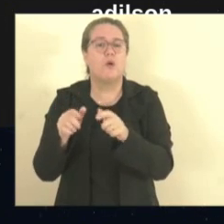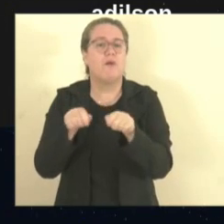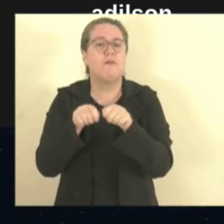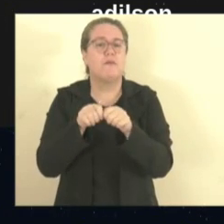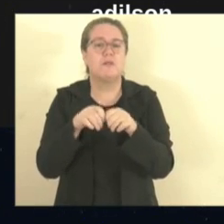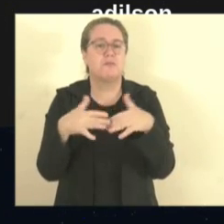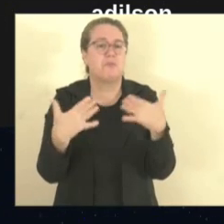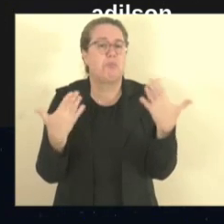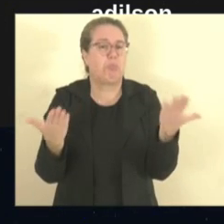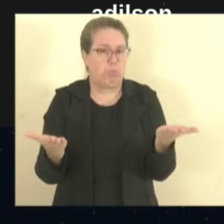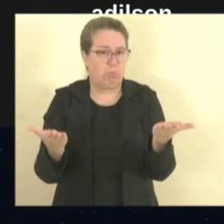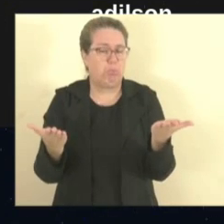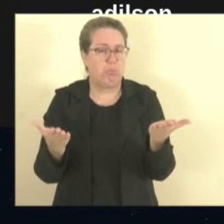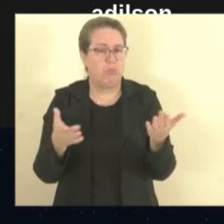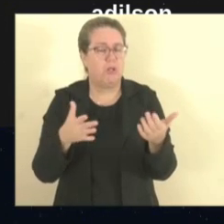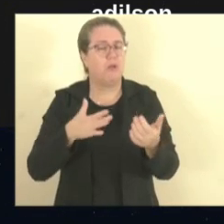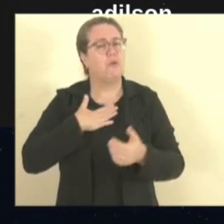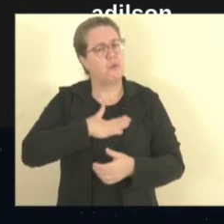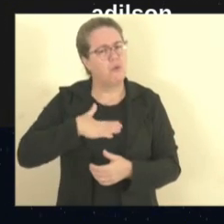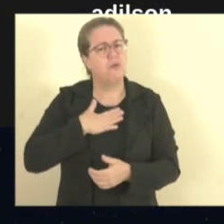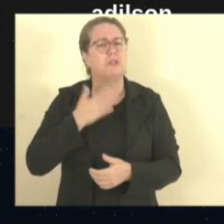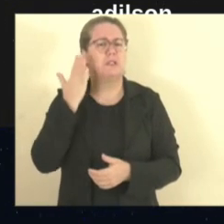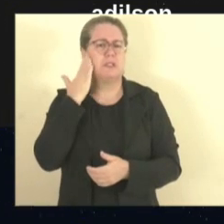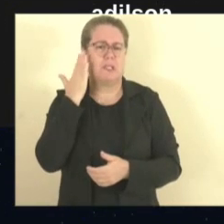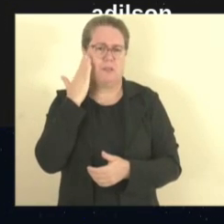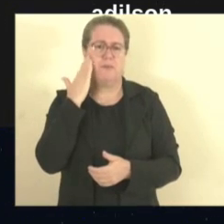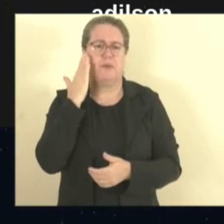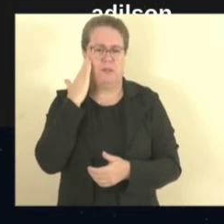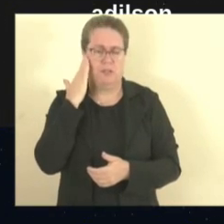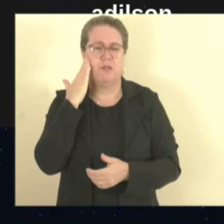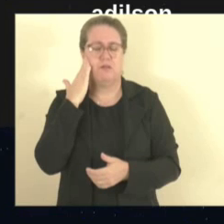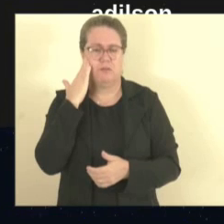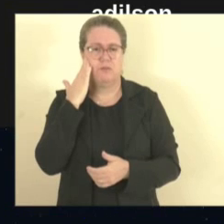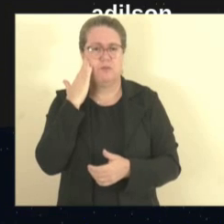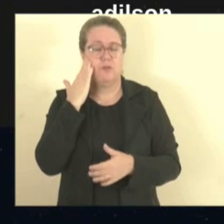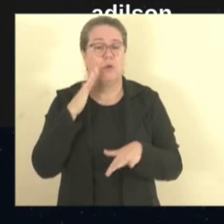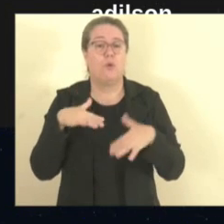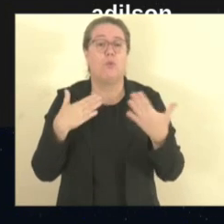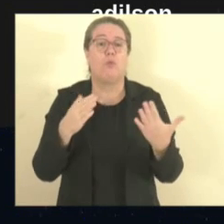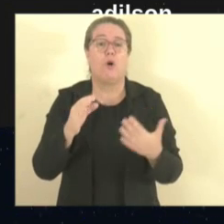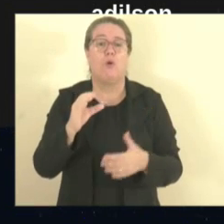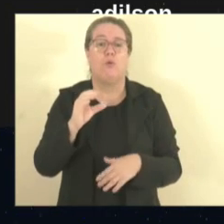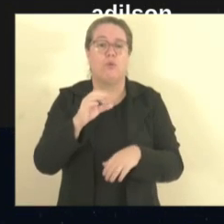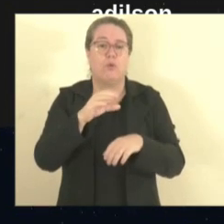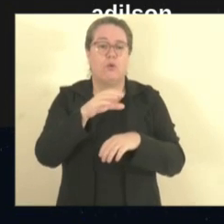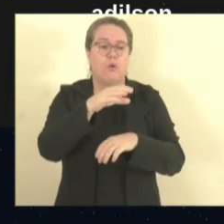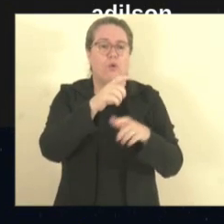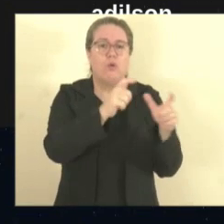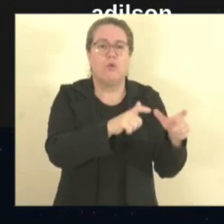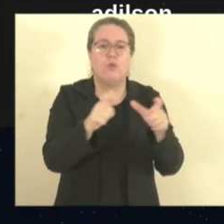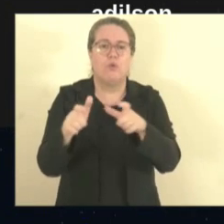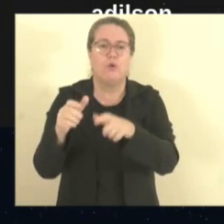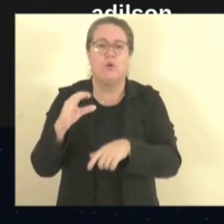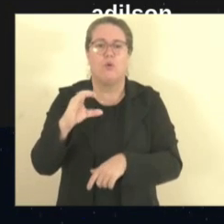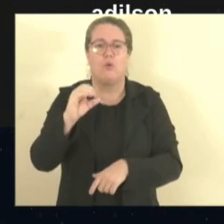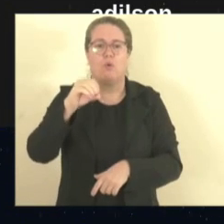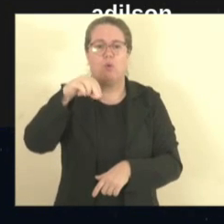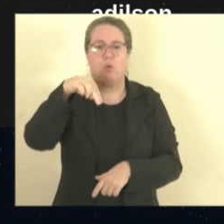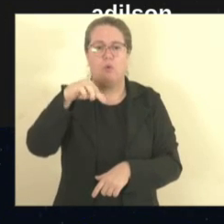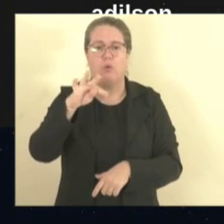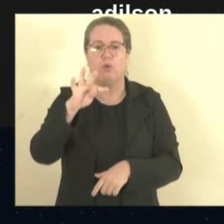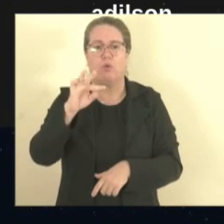empréstimo. Eu gostaria muito de saber quais são esses contornos aí previstos a ser realizado com